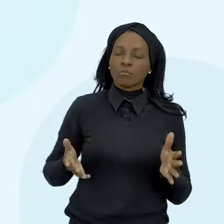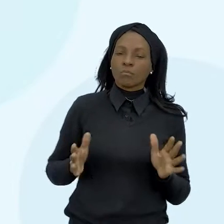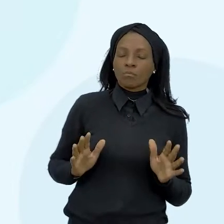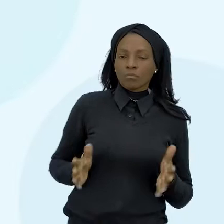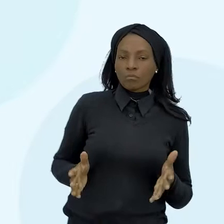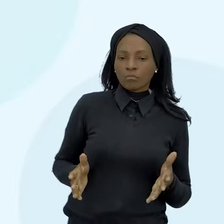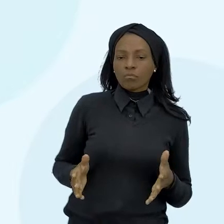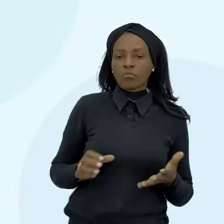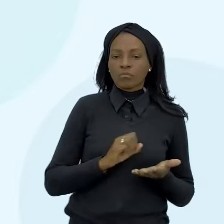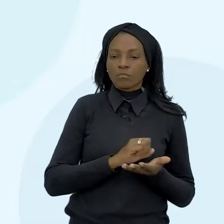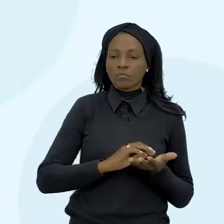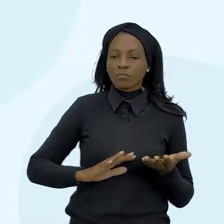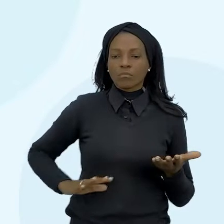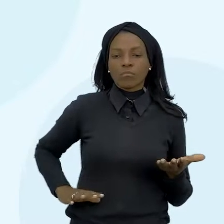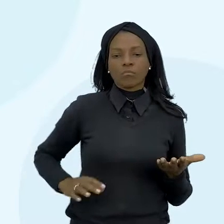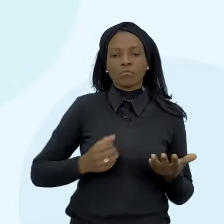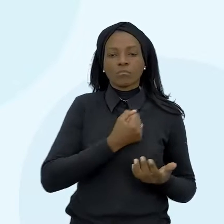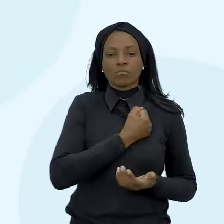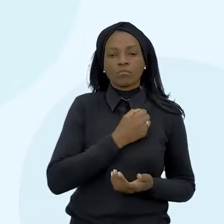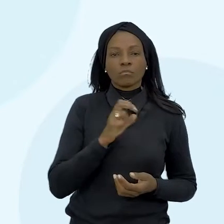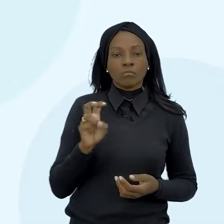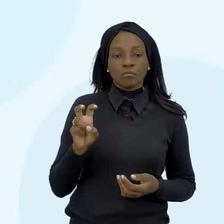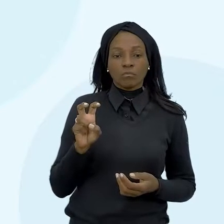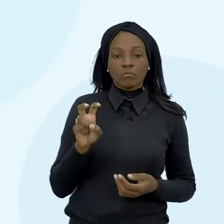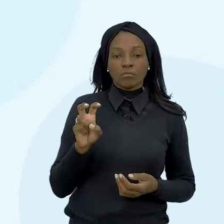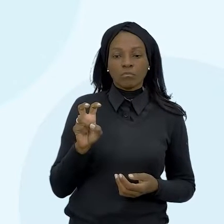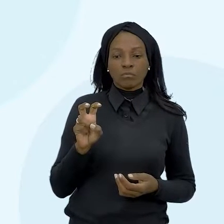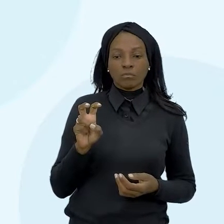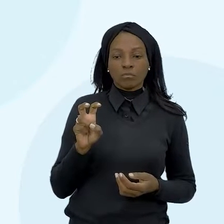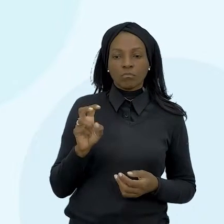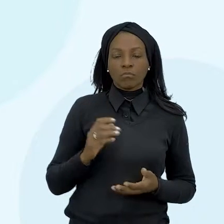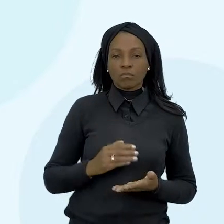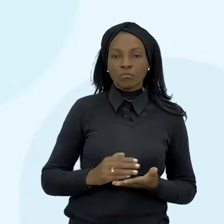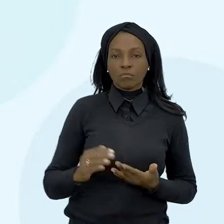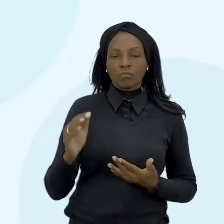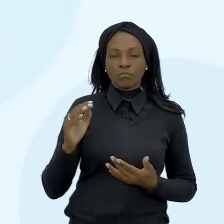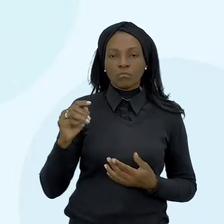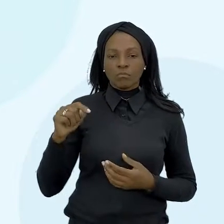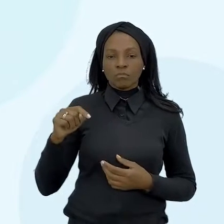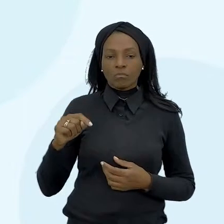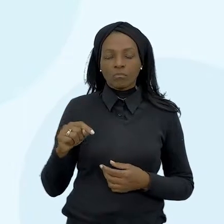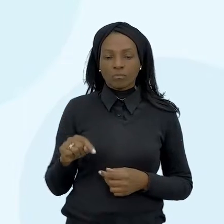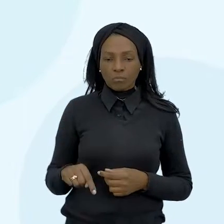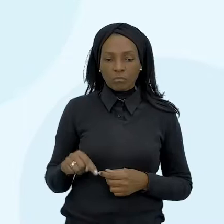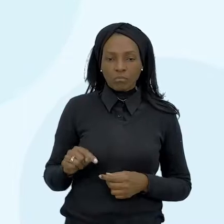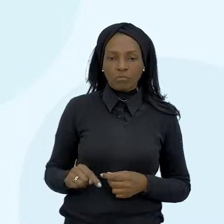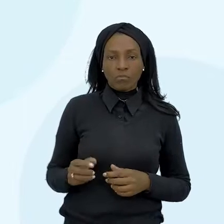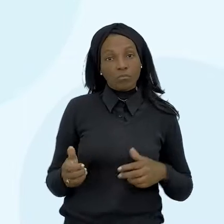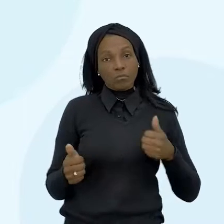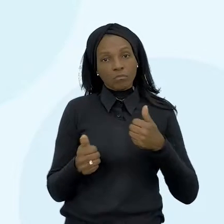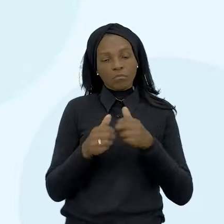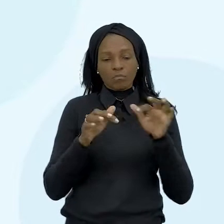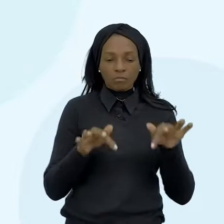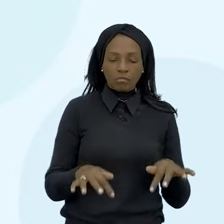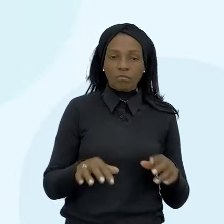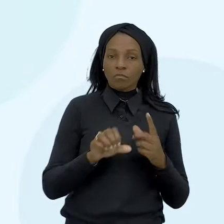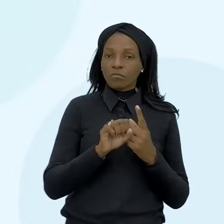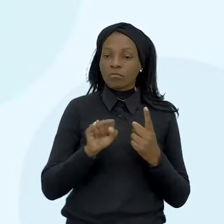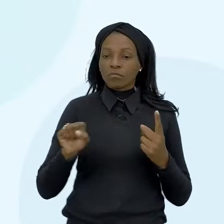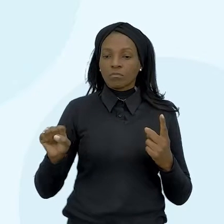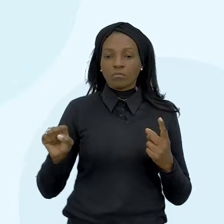atividade integrada número 5. Começamos aqui a caminhar para o final do